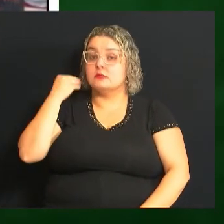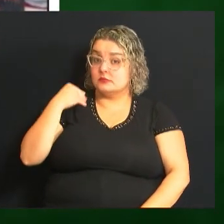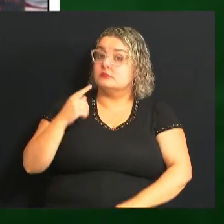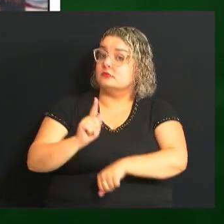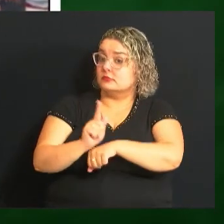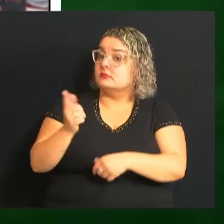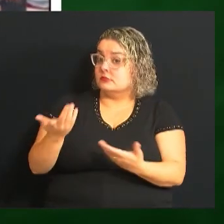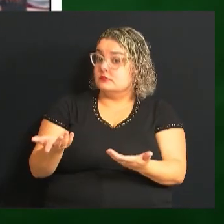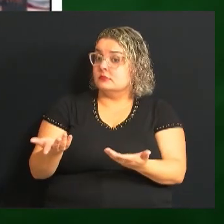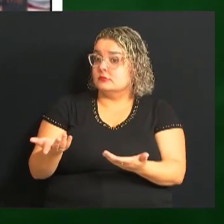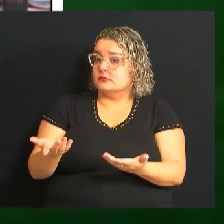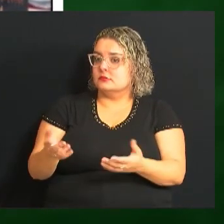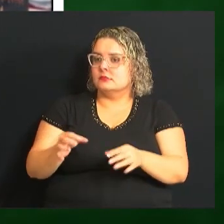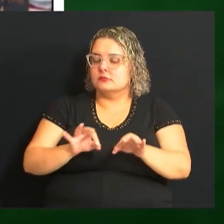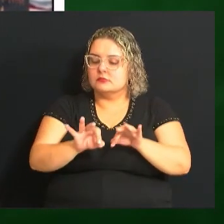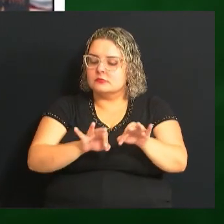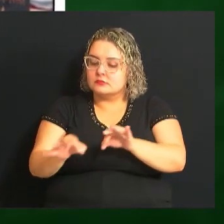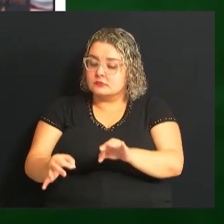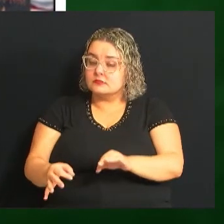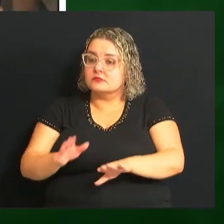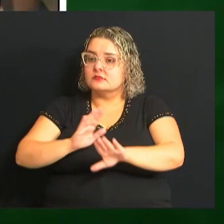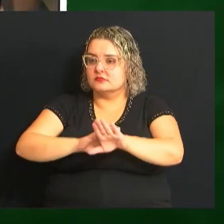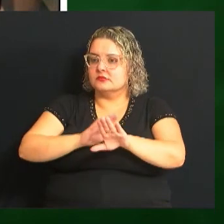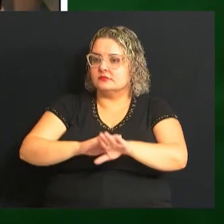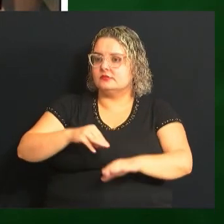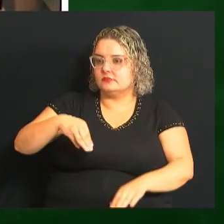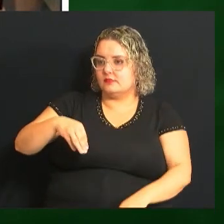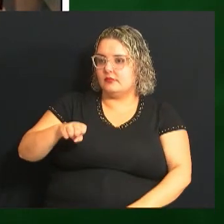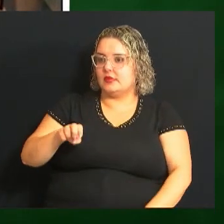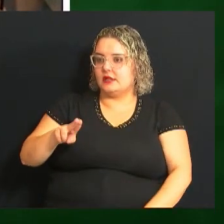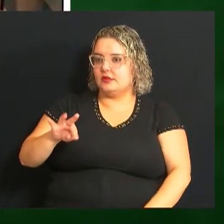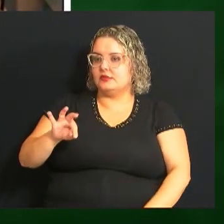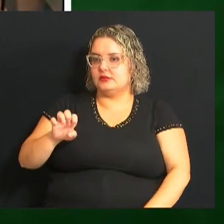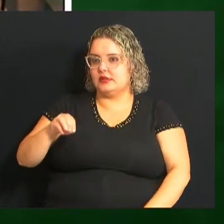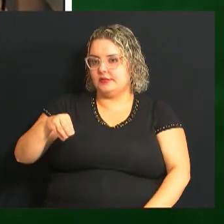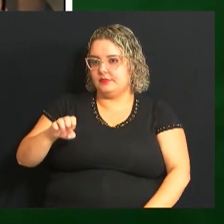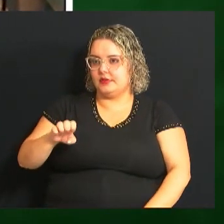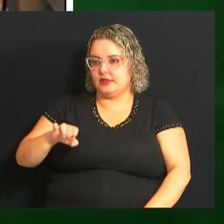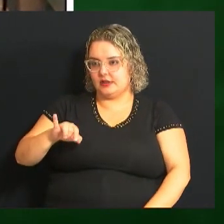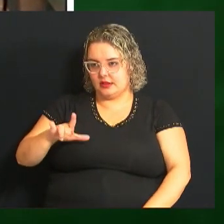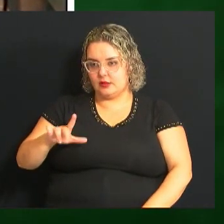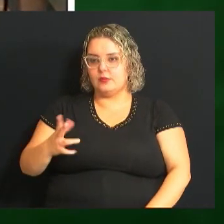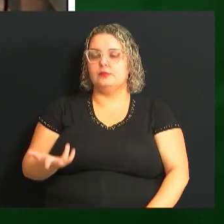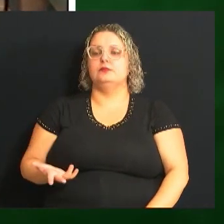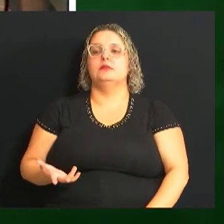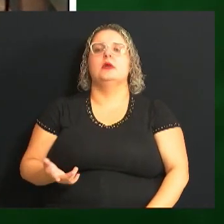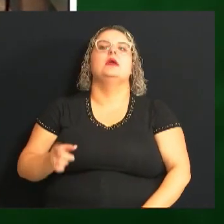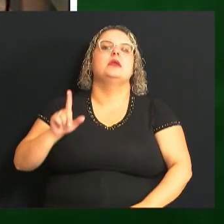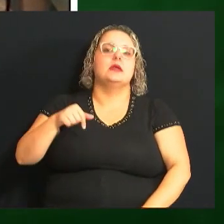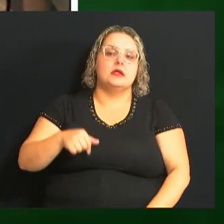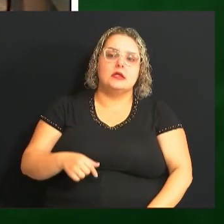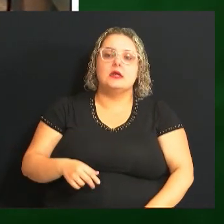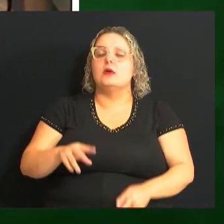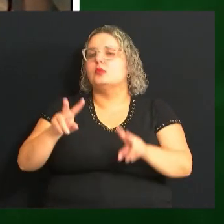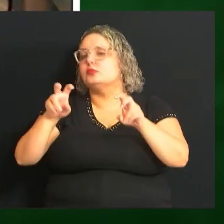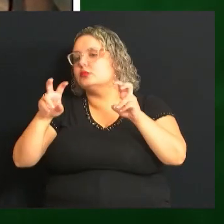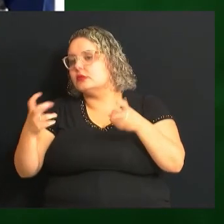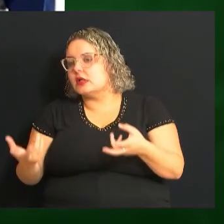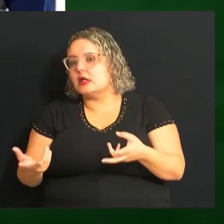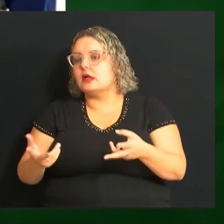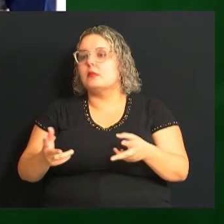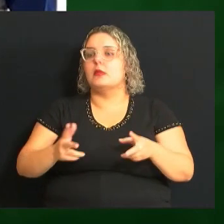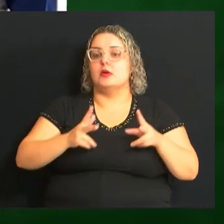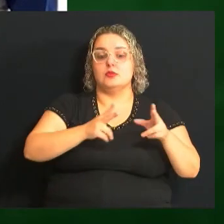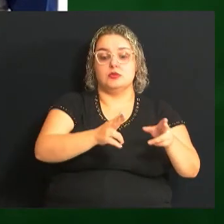montei primeiro essa atividade chamada Meu Tema Eu, que é a escolha do tema, do recorte, dos objetivos da pesquisa. A partir de